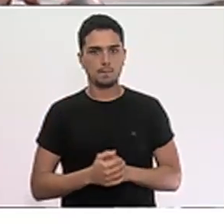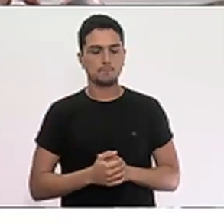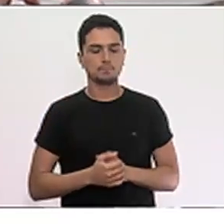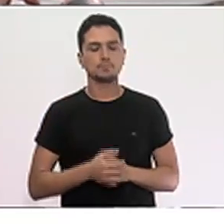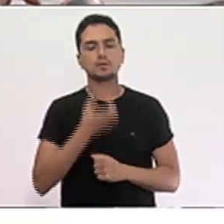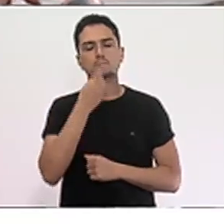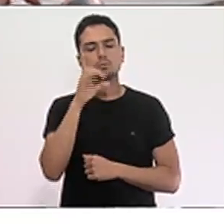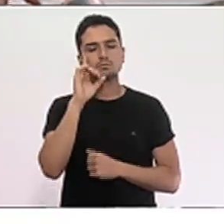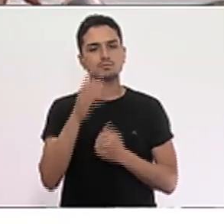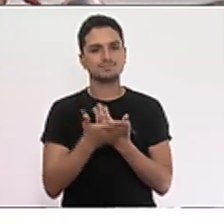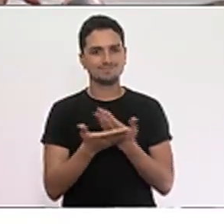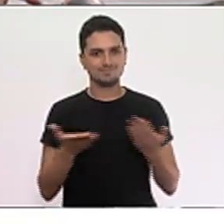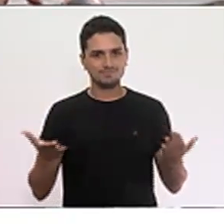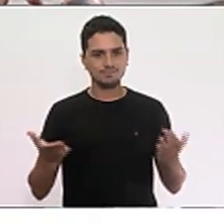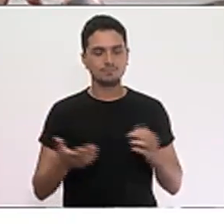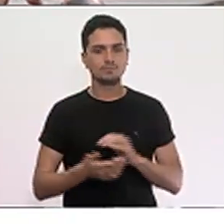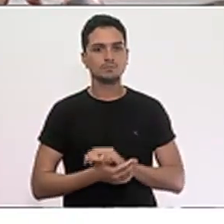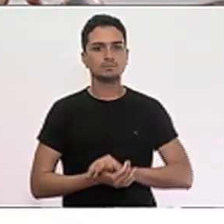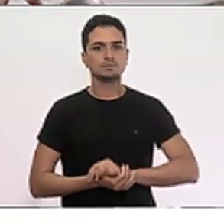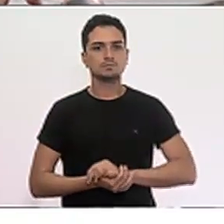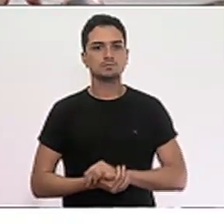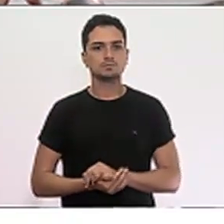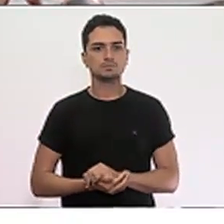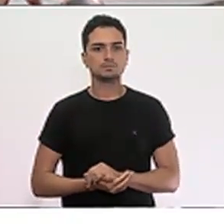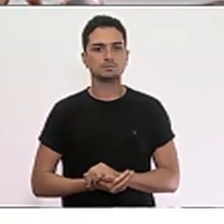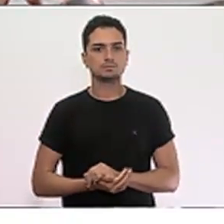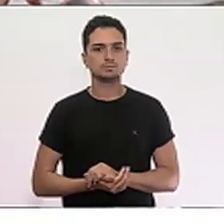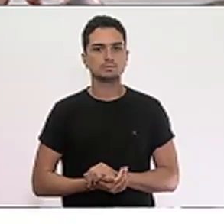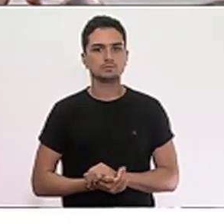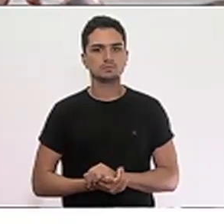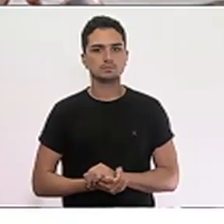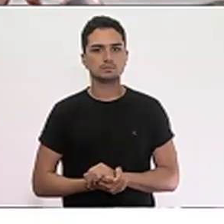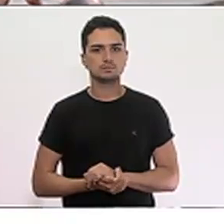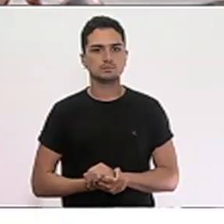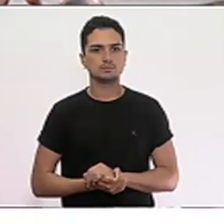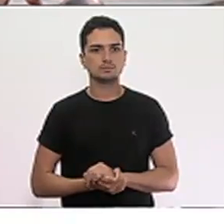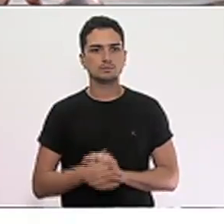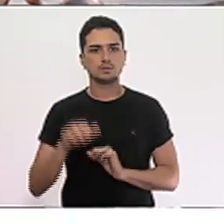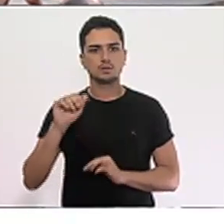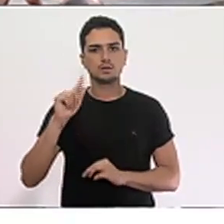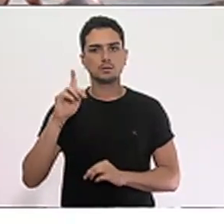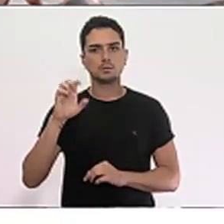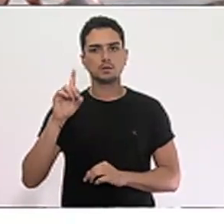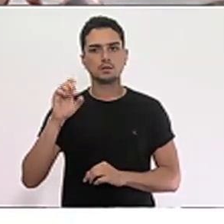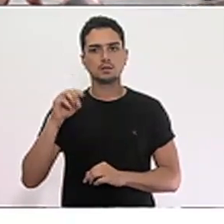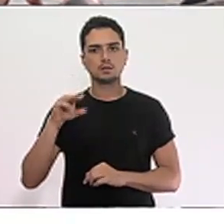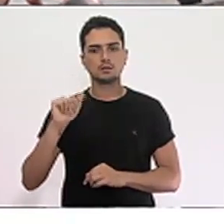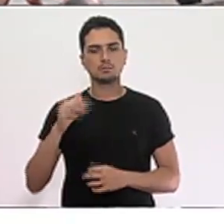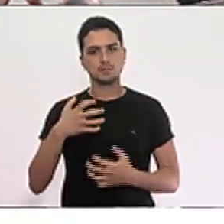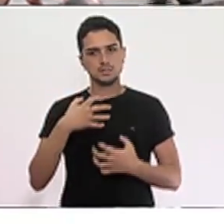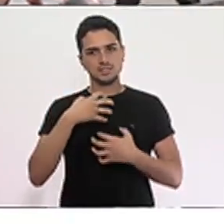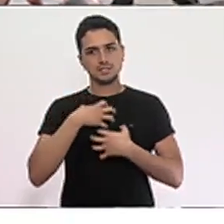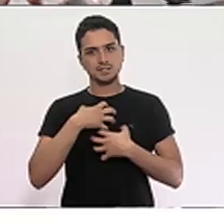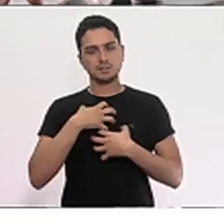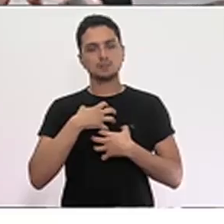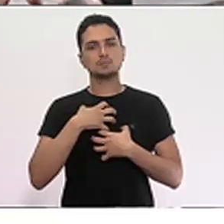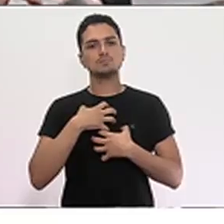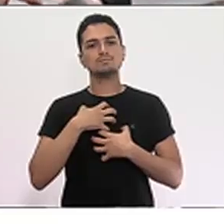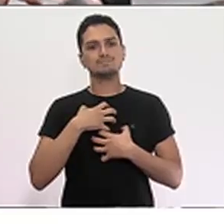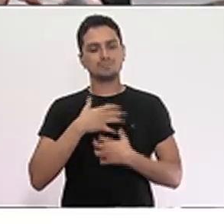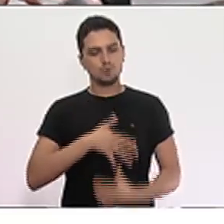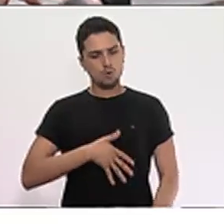Bom dia a todos. A APDEMA se sente, na minha pessoa, orgulhosa de estar